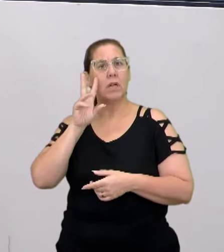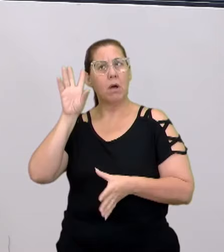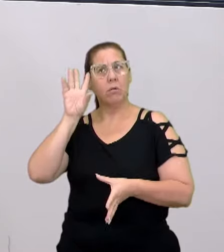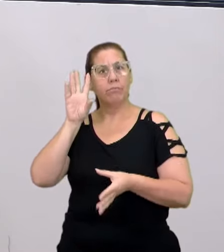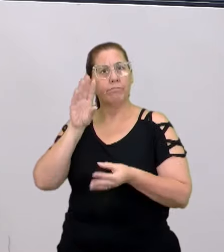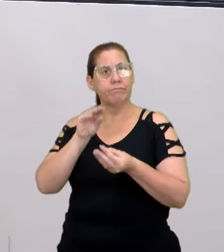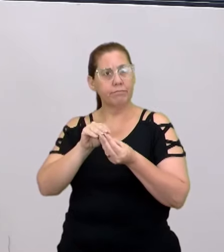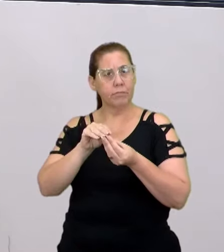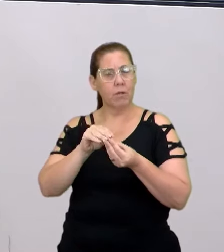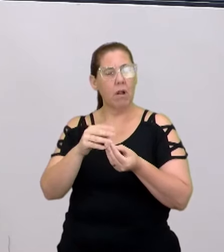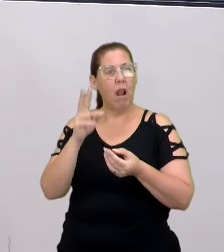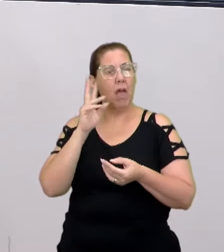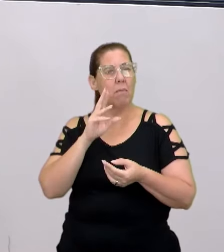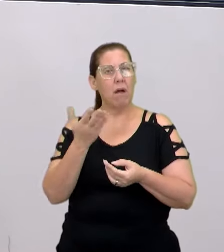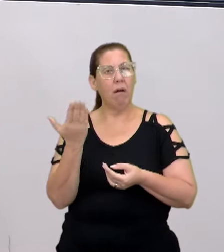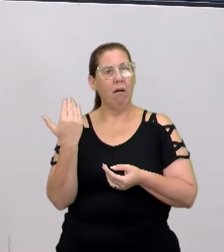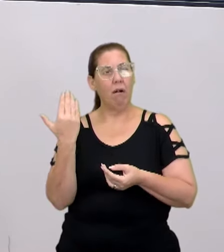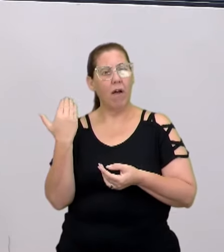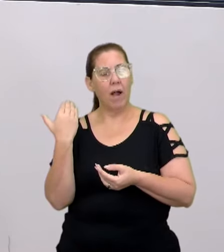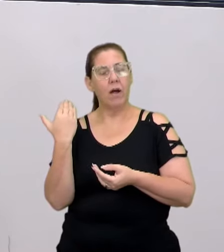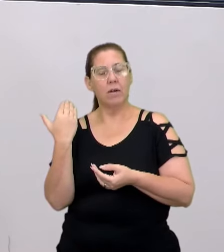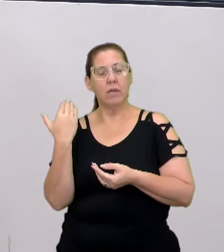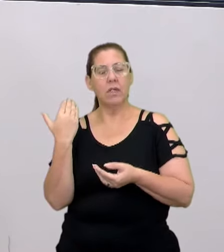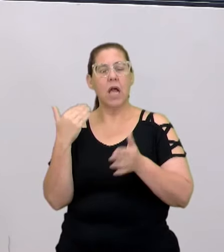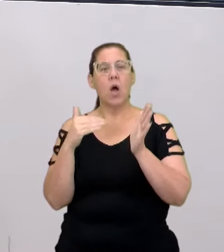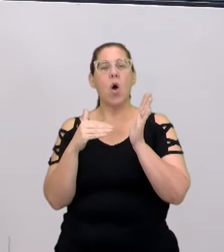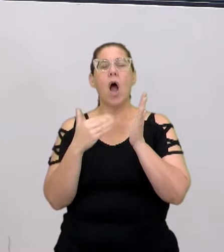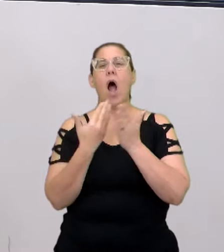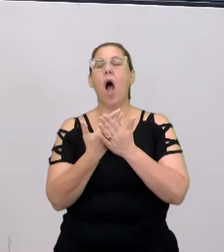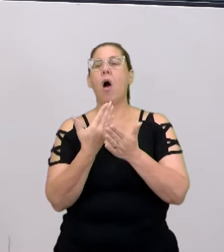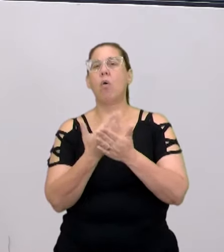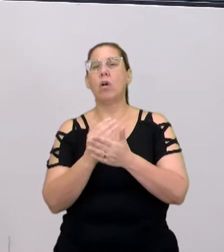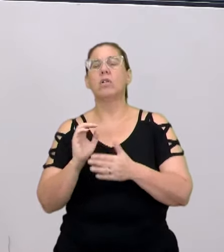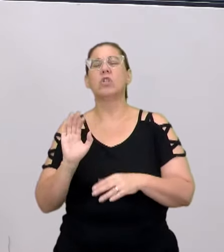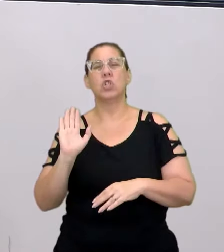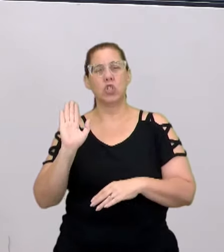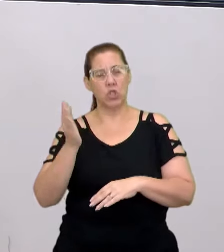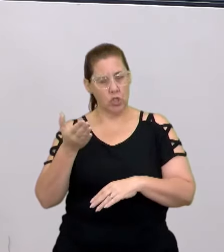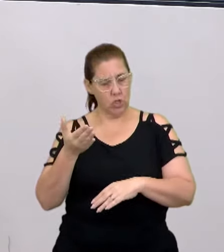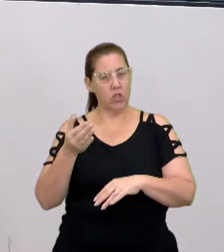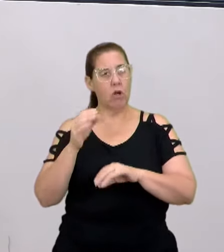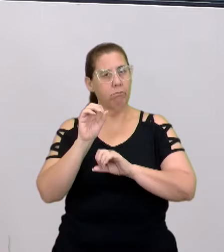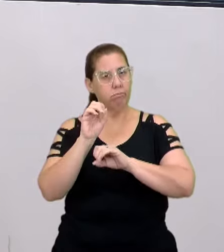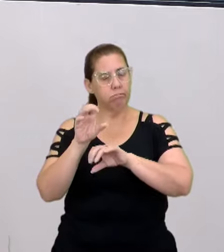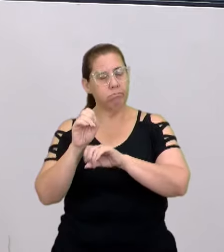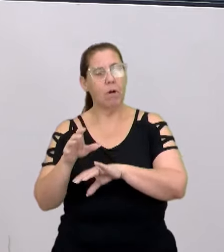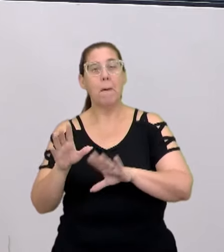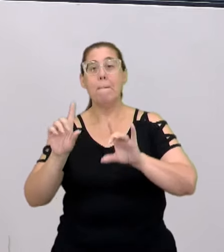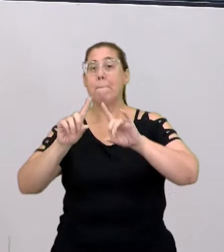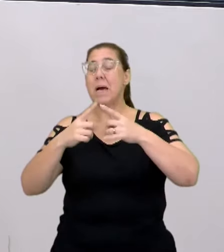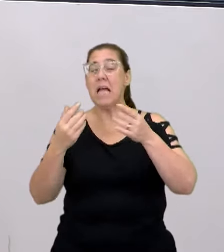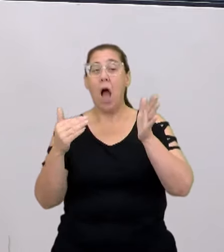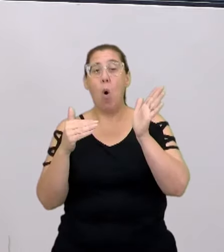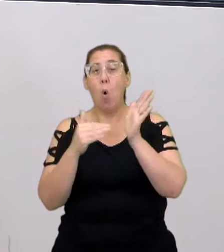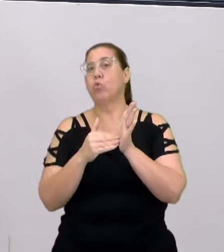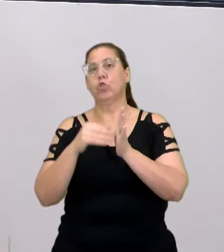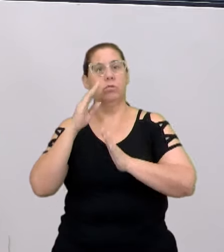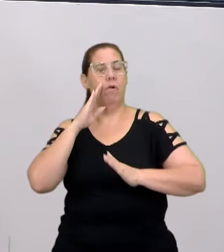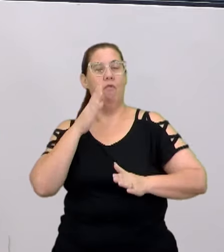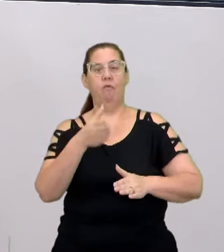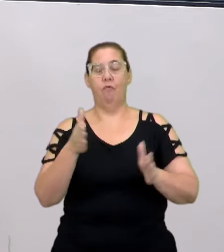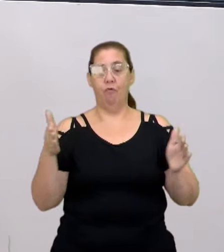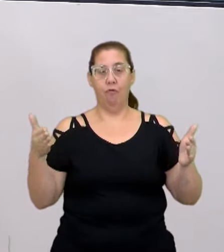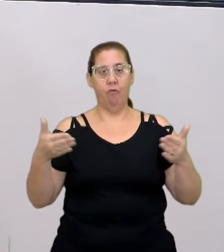fazer uma retrospectiva das nossas últimas aulas e especificamente da nossa última aula, né? A